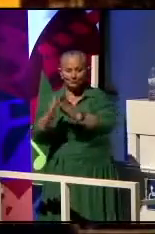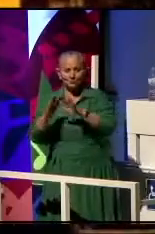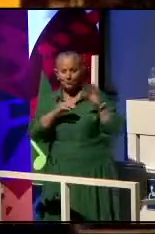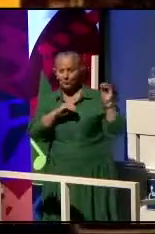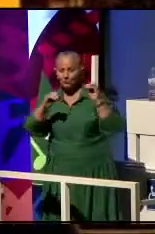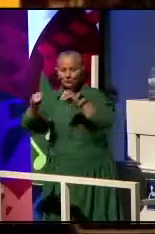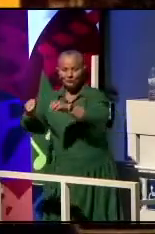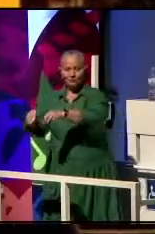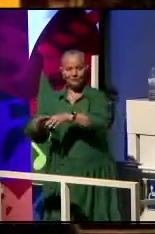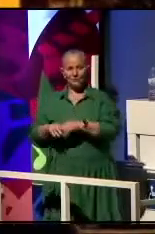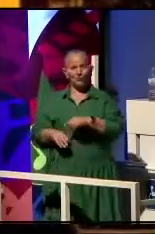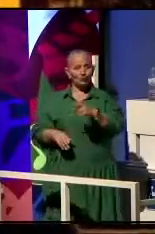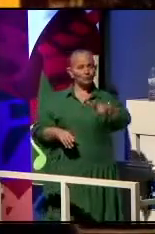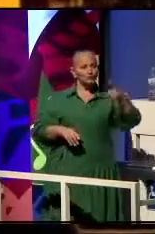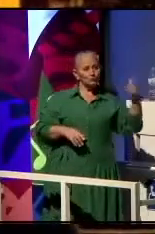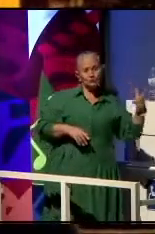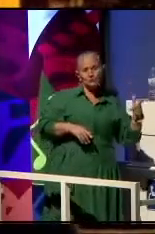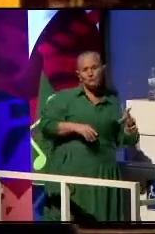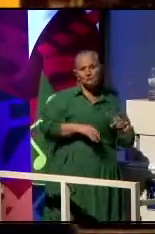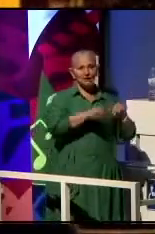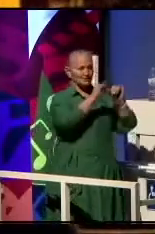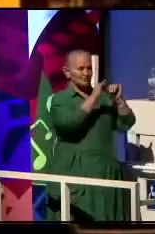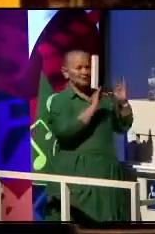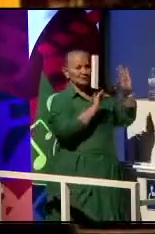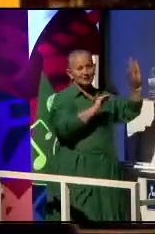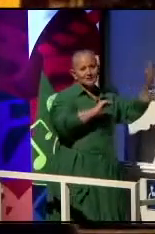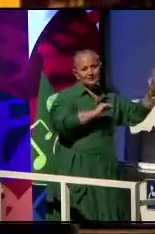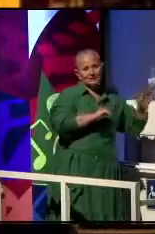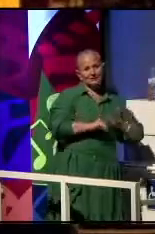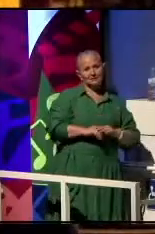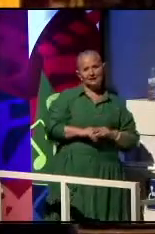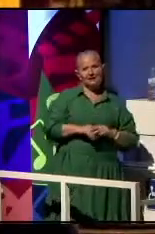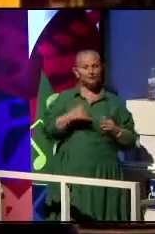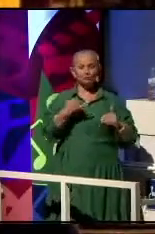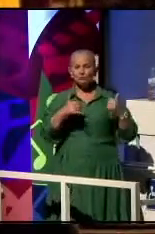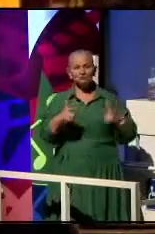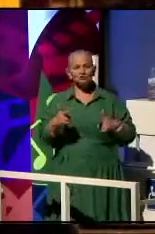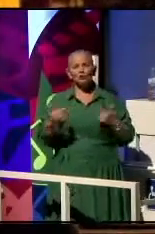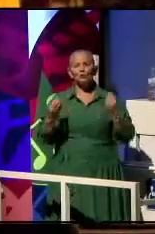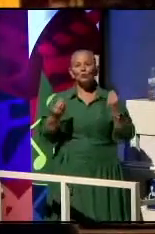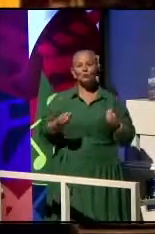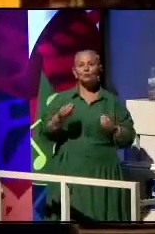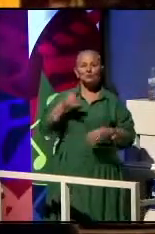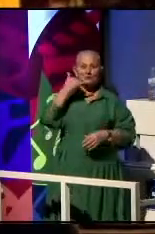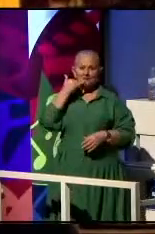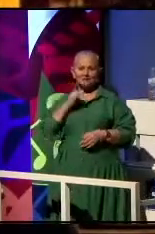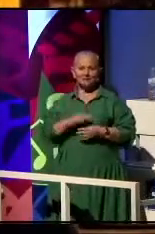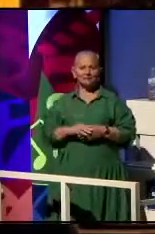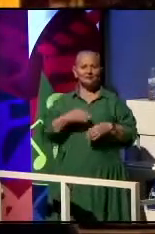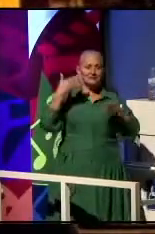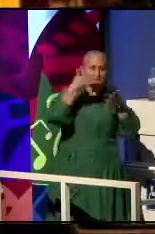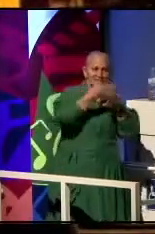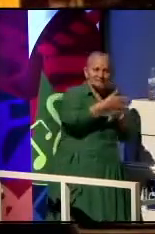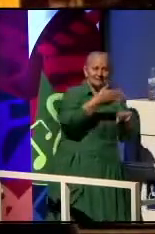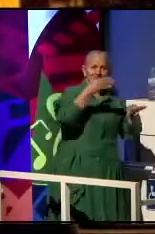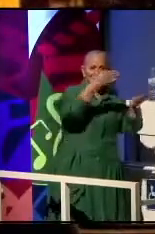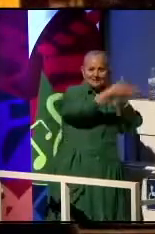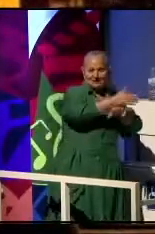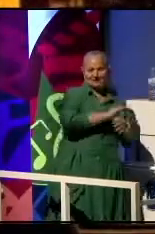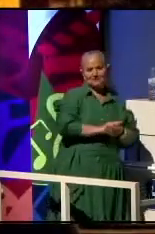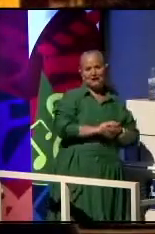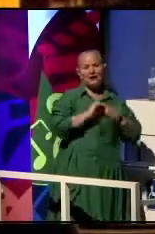coisa mais boca a boca. E demorou, mas nunca é tarde. E o Milton está fazendo essa despedida linda, né, que está